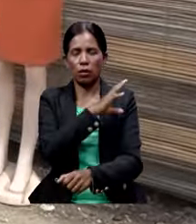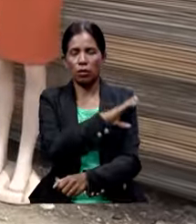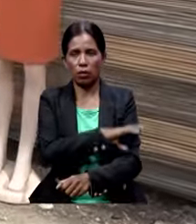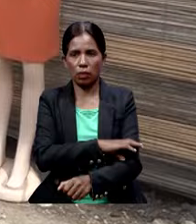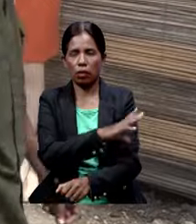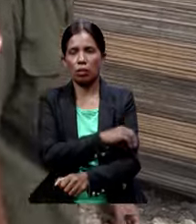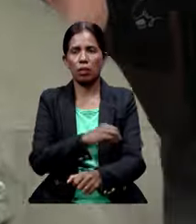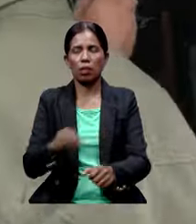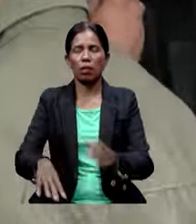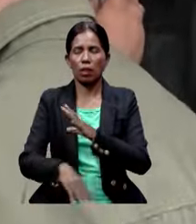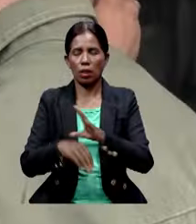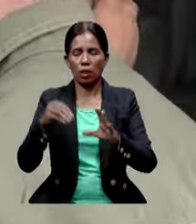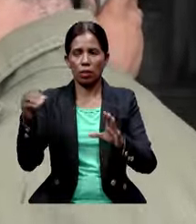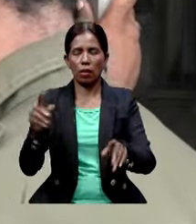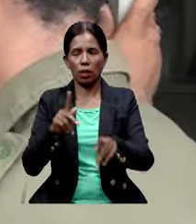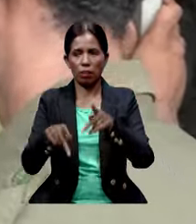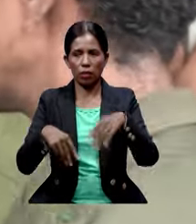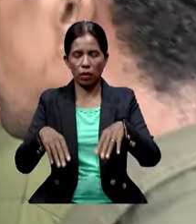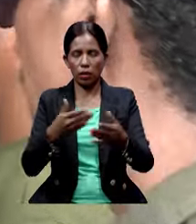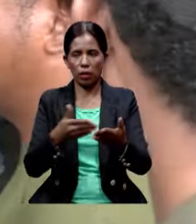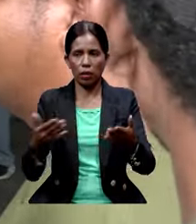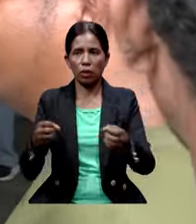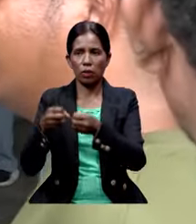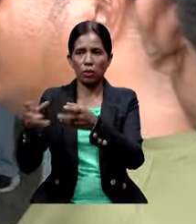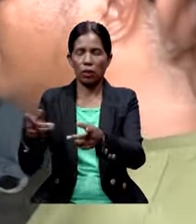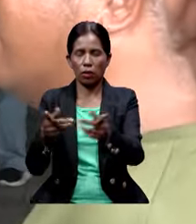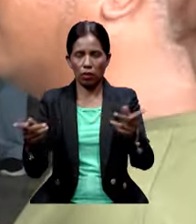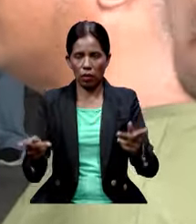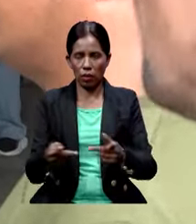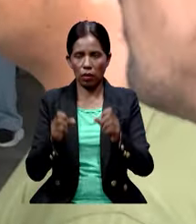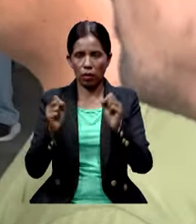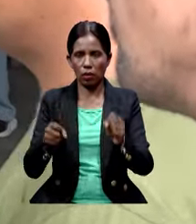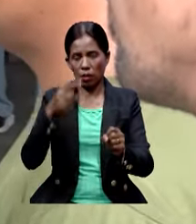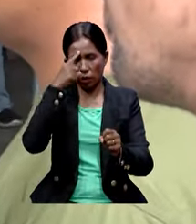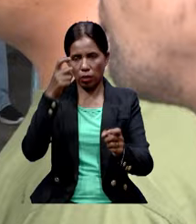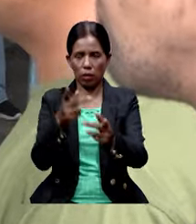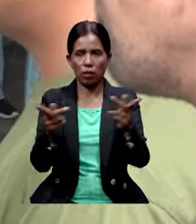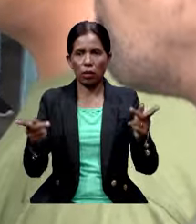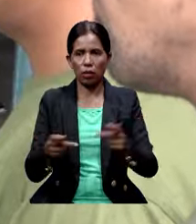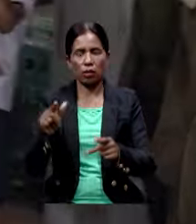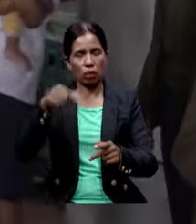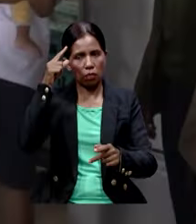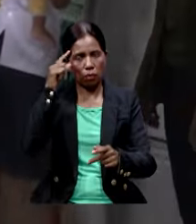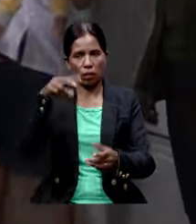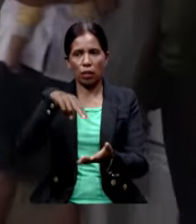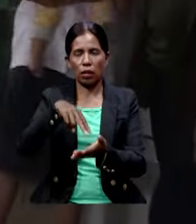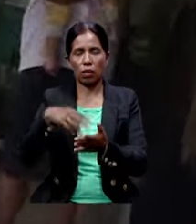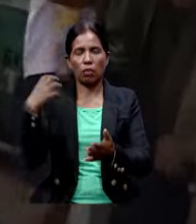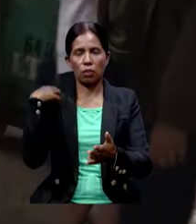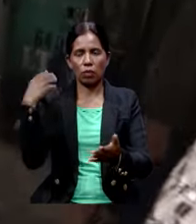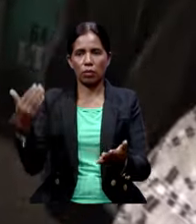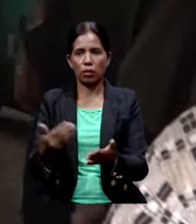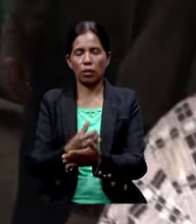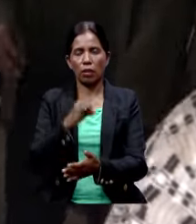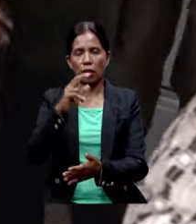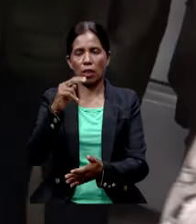aleisu hasai no haruka negociante hirakne hori husi fatin refere horazão tamba fatin ne governo sehari edifício fom